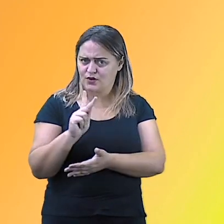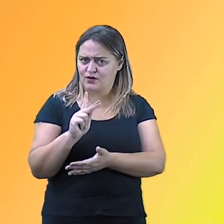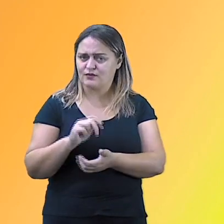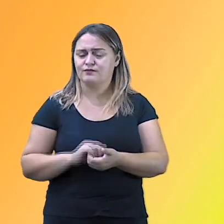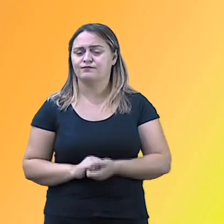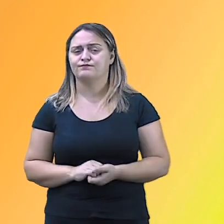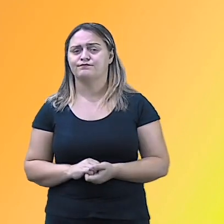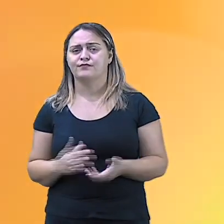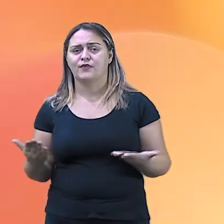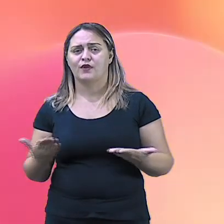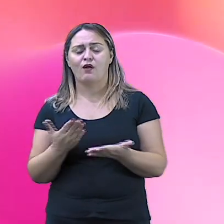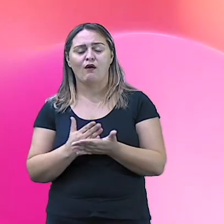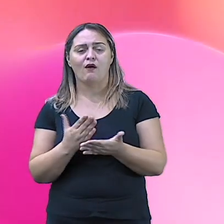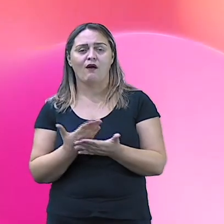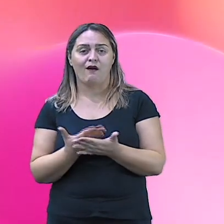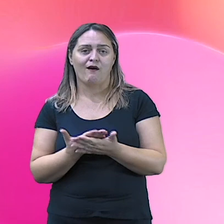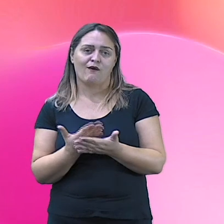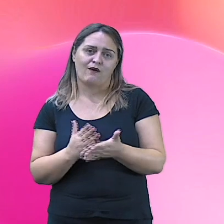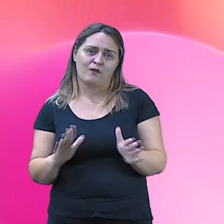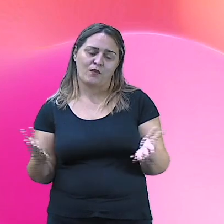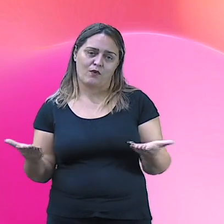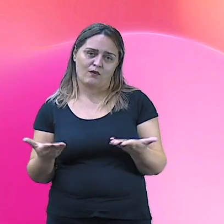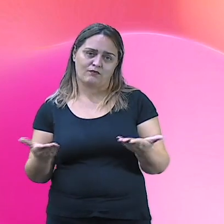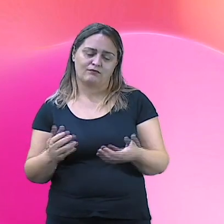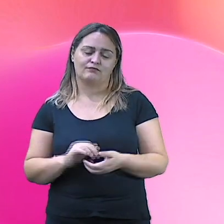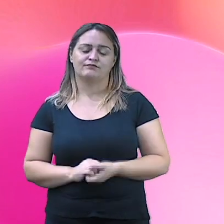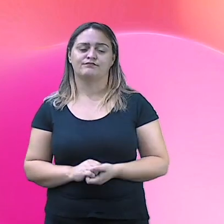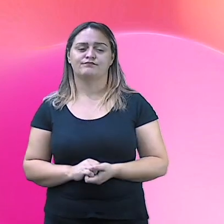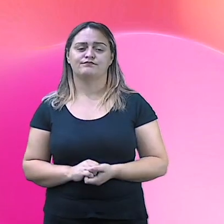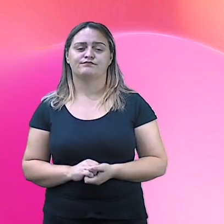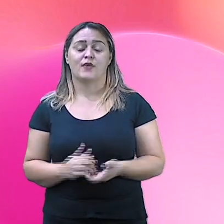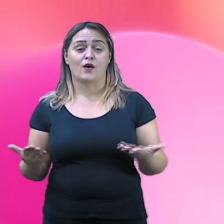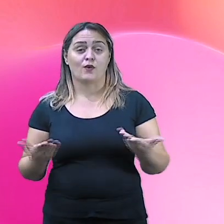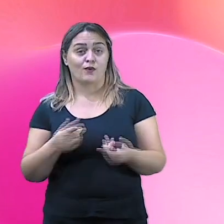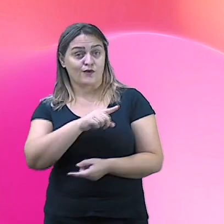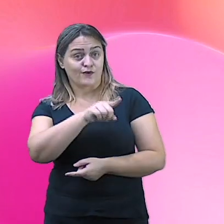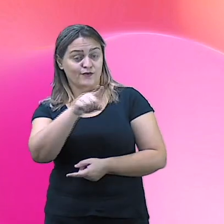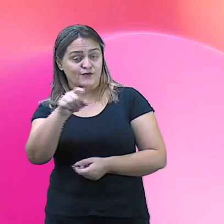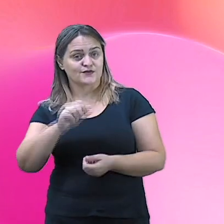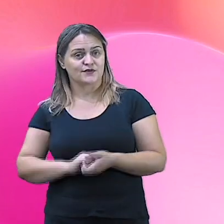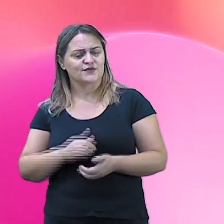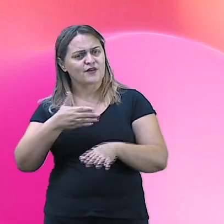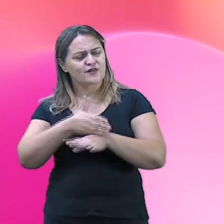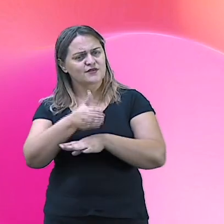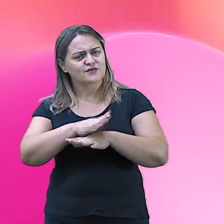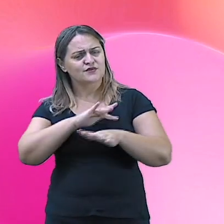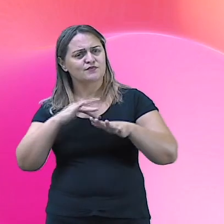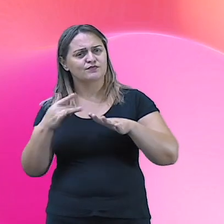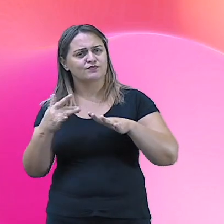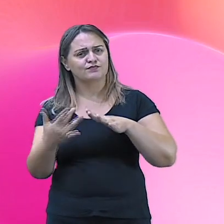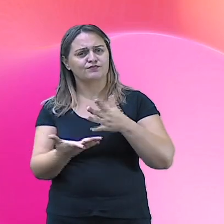vamos encerrar a nossa aula de hoje. Isso, e agora é com vocês. Acessem a plataforma